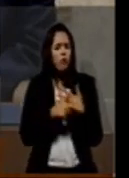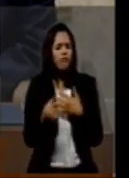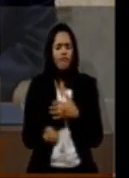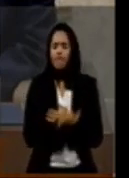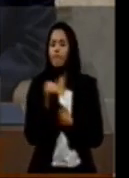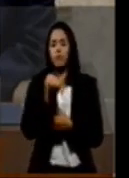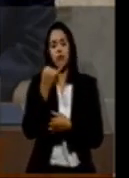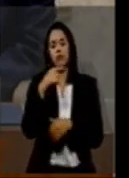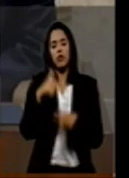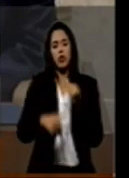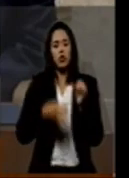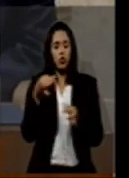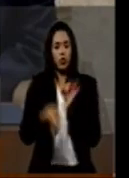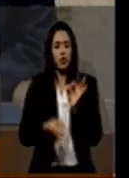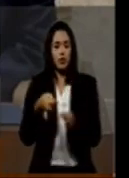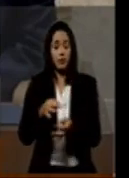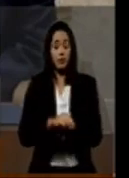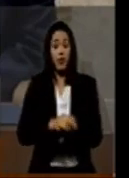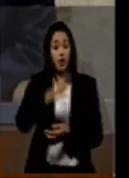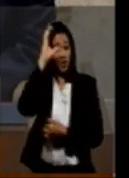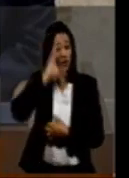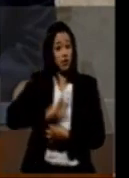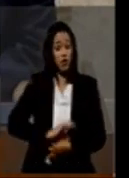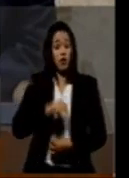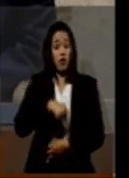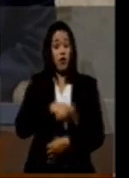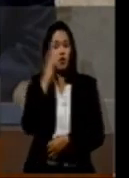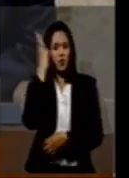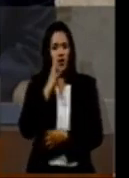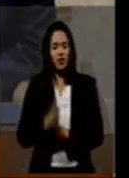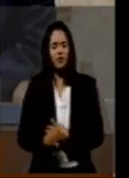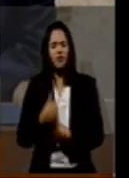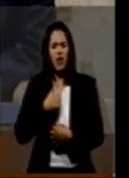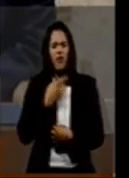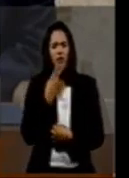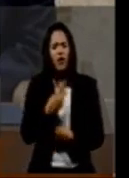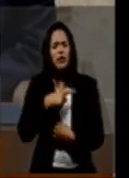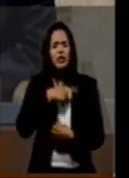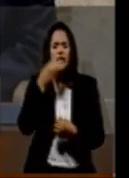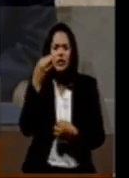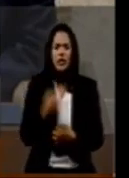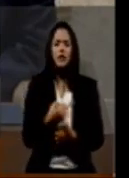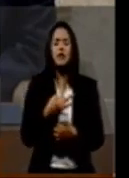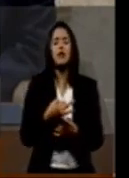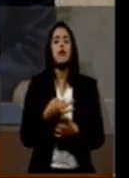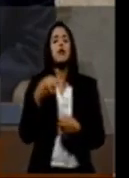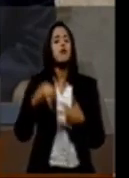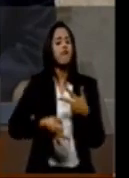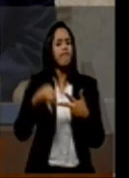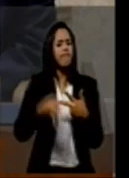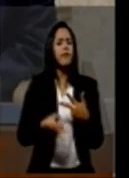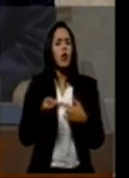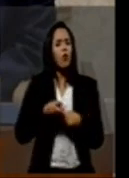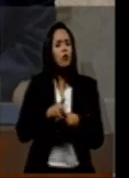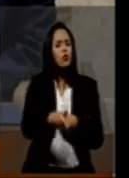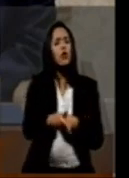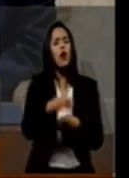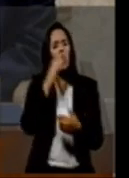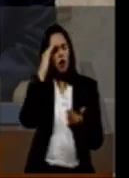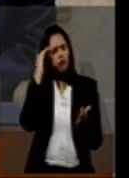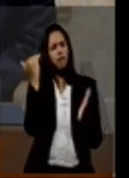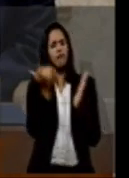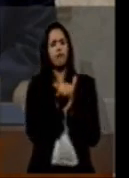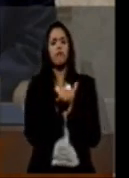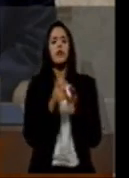ao cidadão brasileiro assegura que o poder judiciário continuar a cumprir com independência e